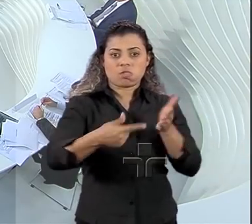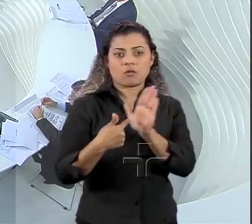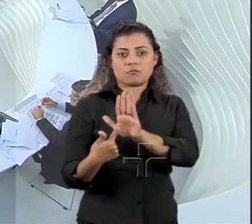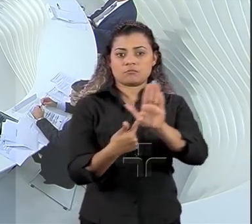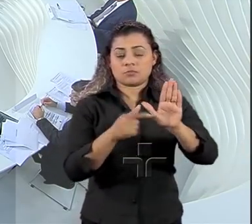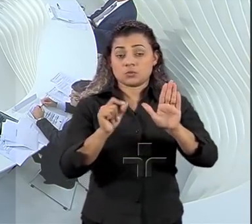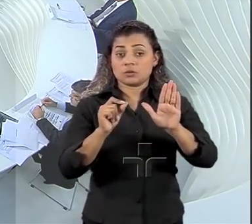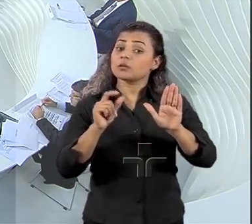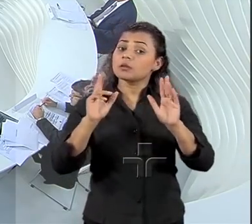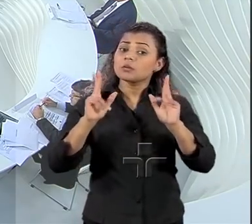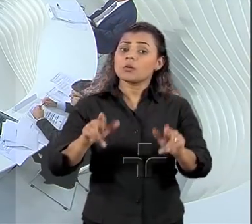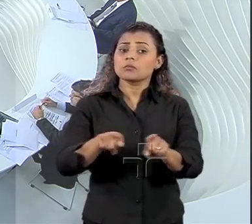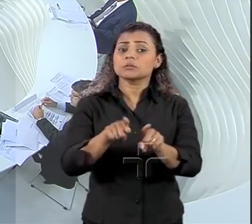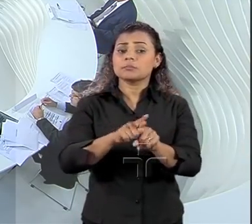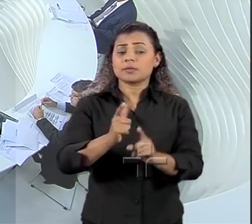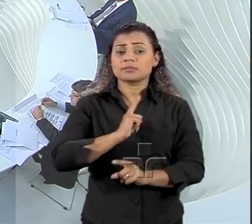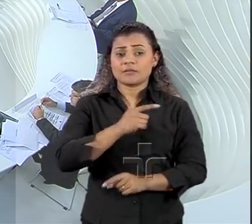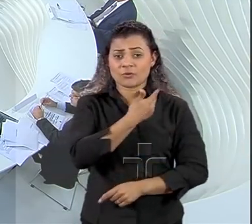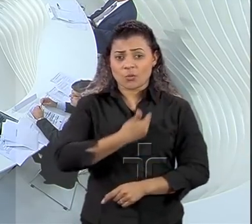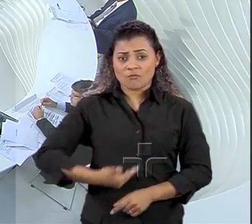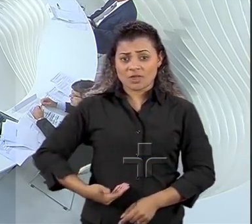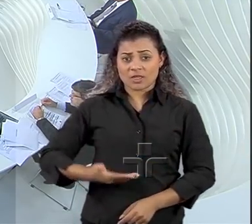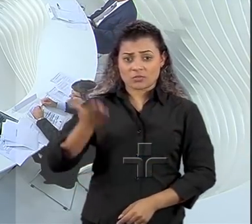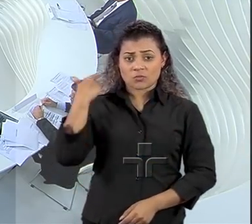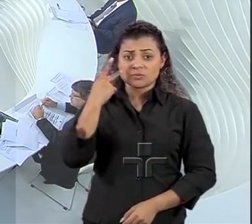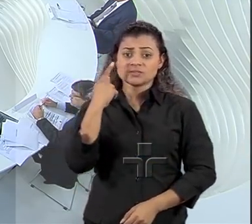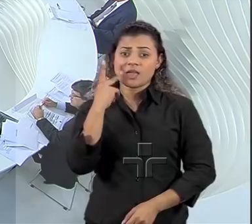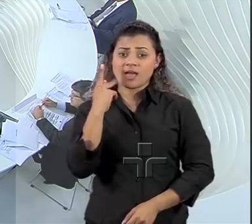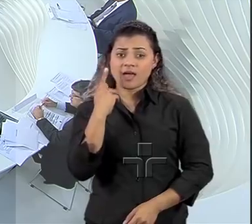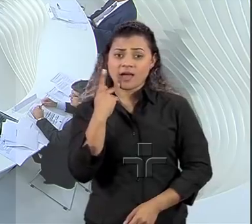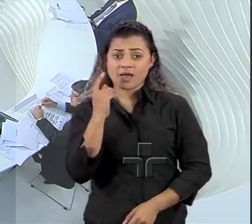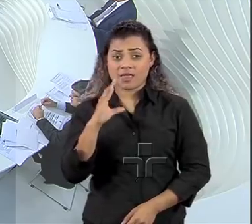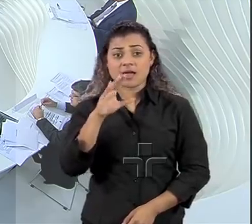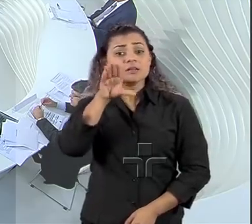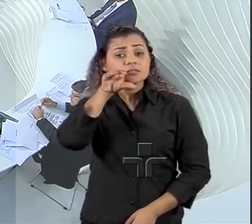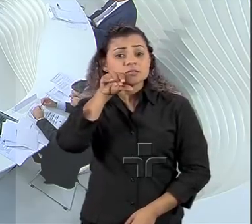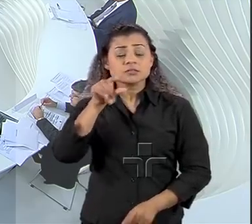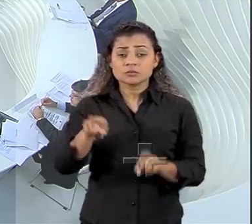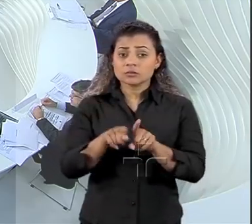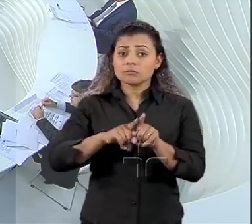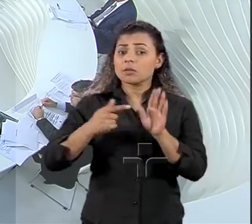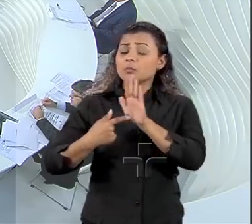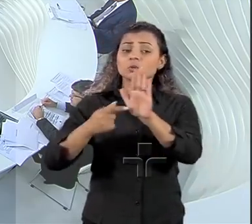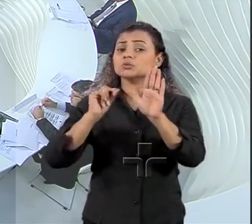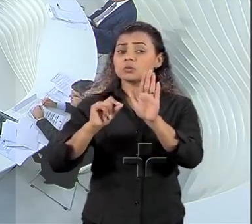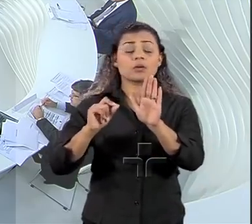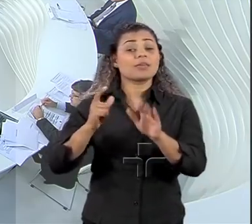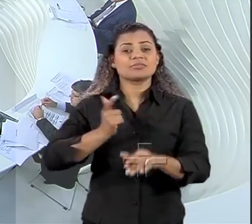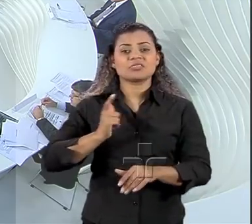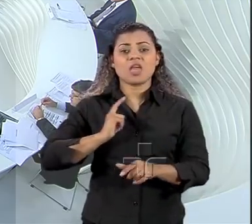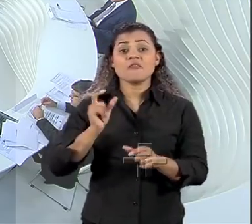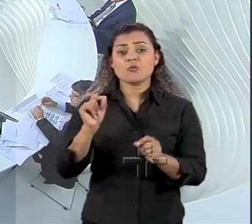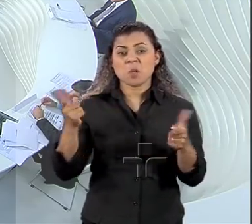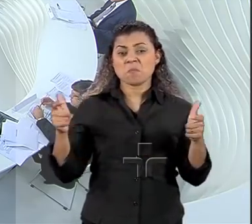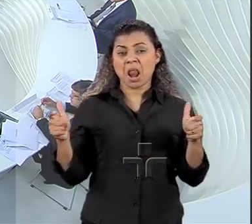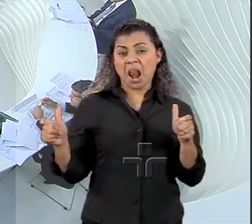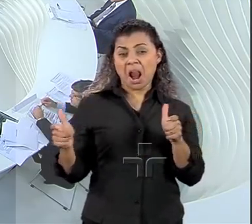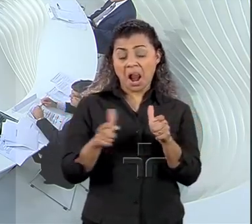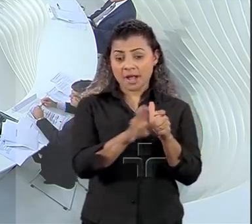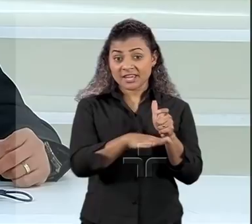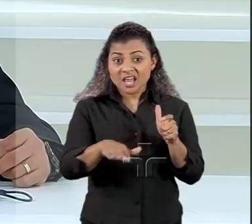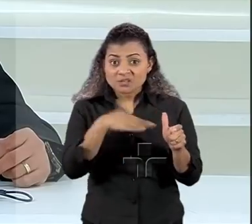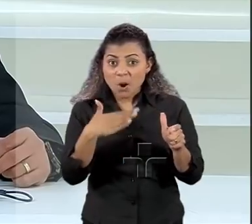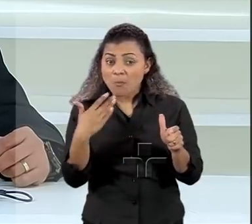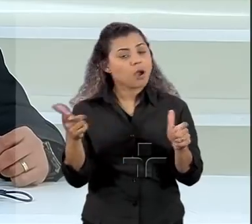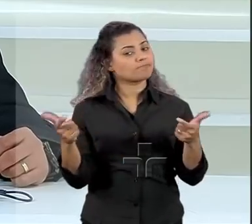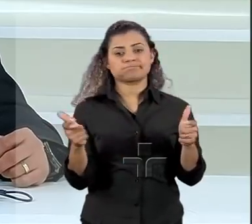foi justamente enquanto o governador do Ceará, Ciro Gomes, teve assim a maior taxa de redução de mortalidade